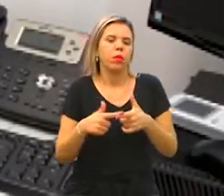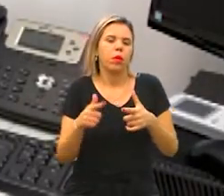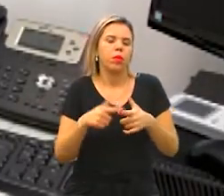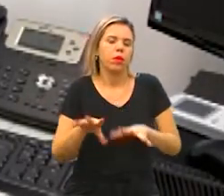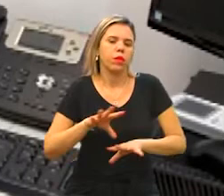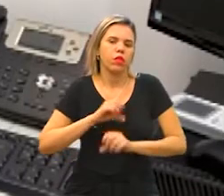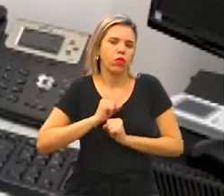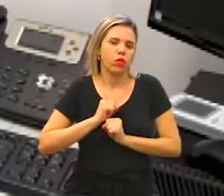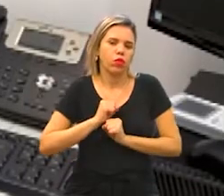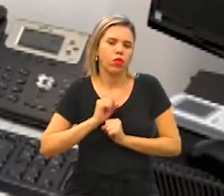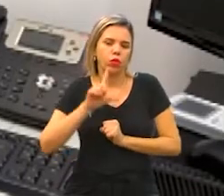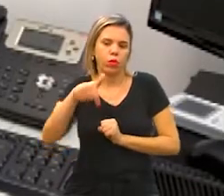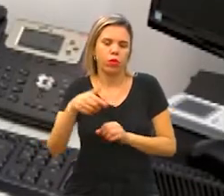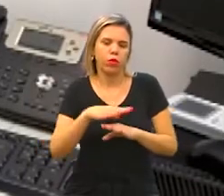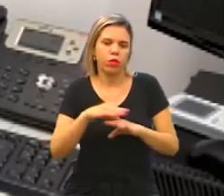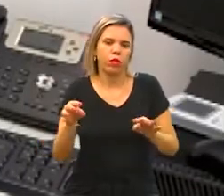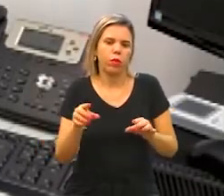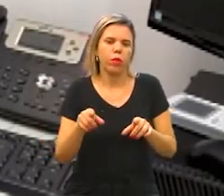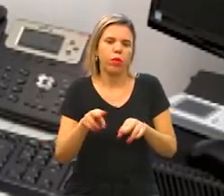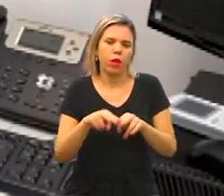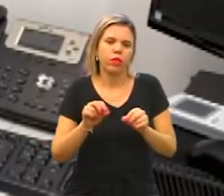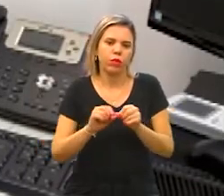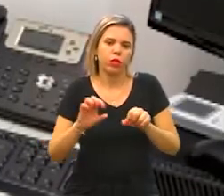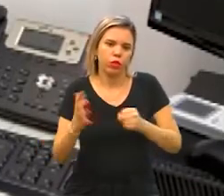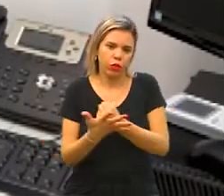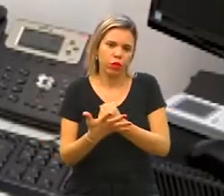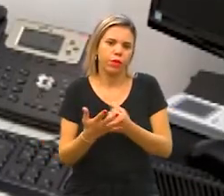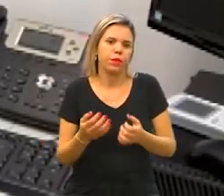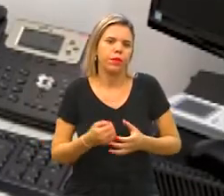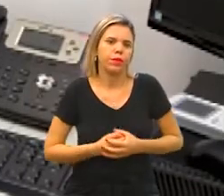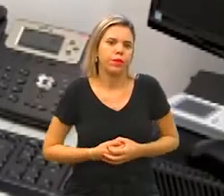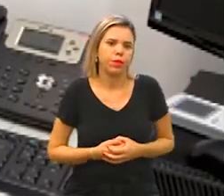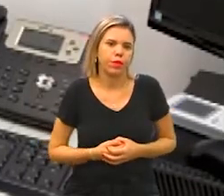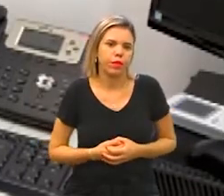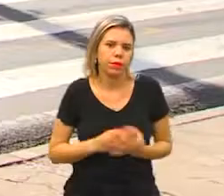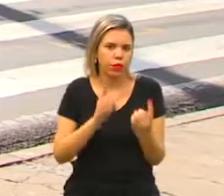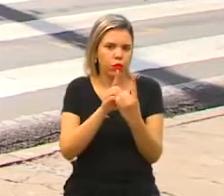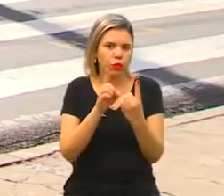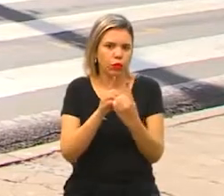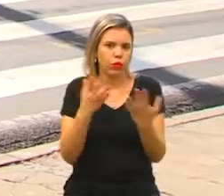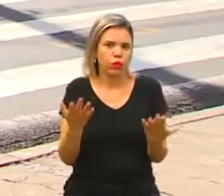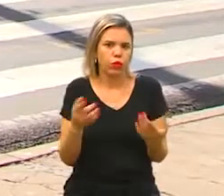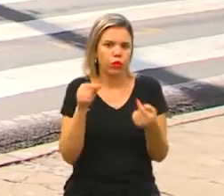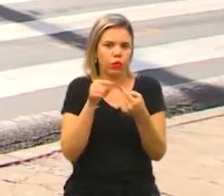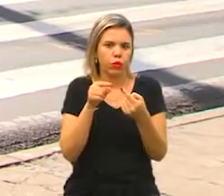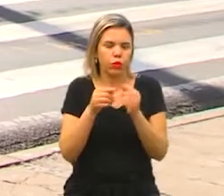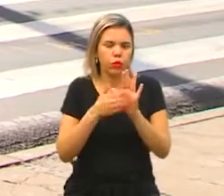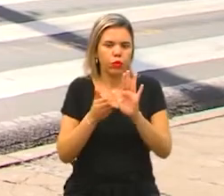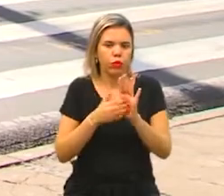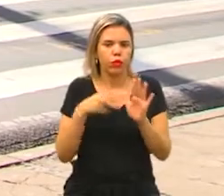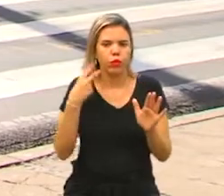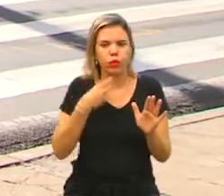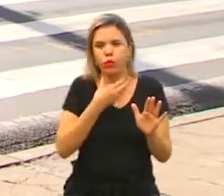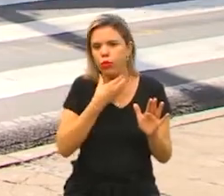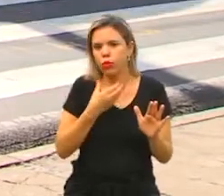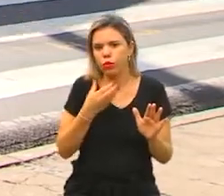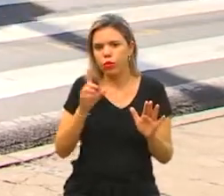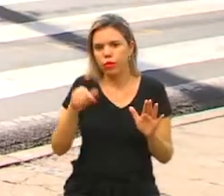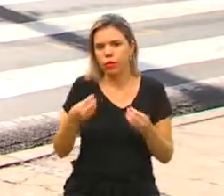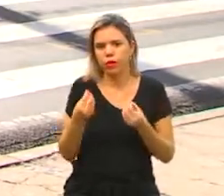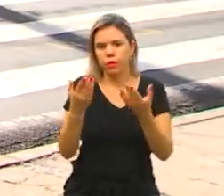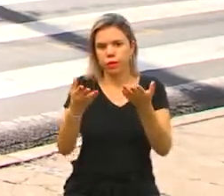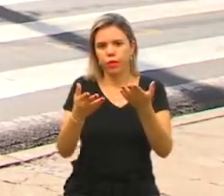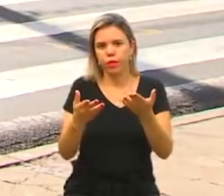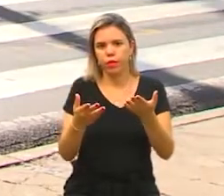pacientes que ficavam com alguma sequela depois de serem infectadas pela covid-19 o atendimento de acordo com a proposta